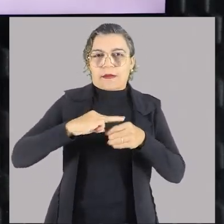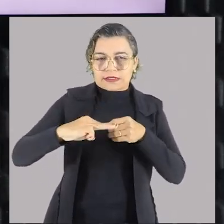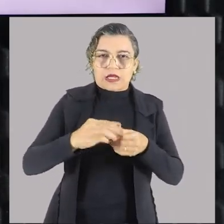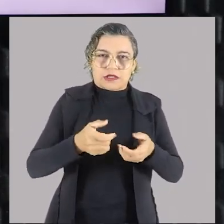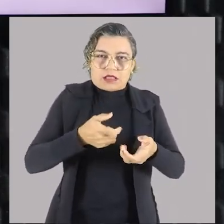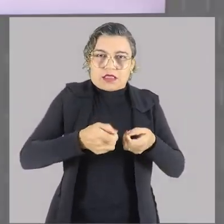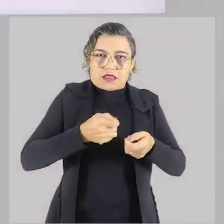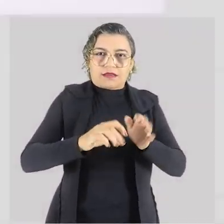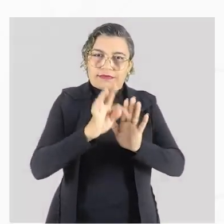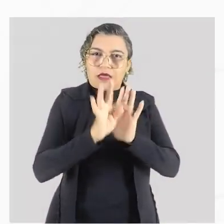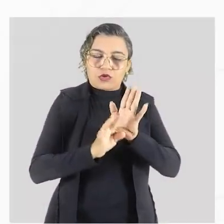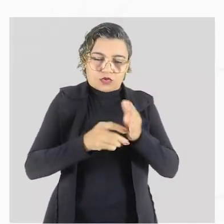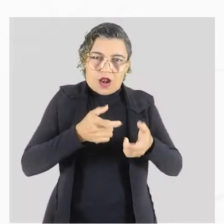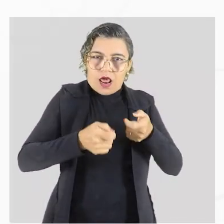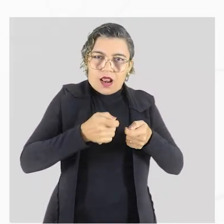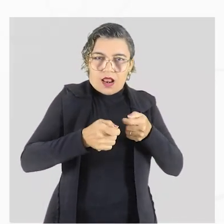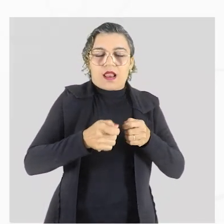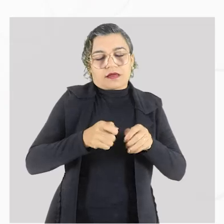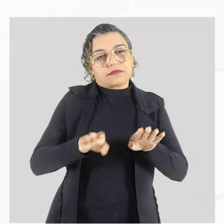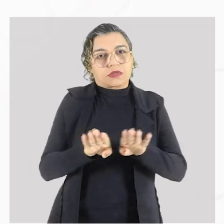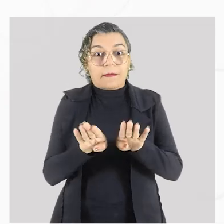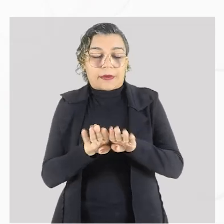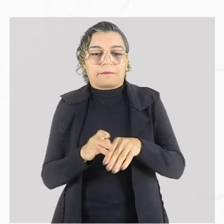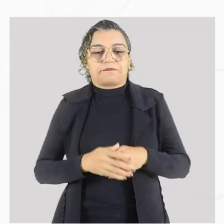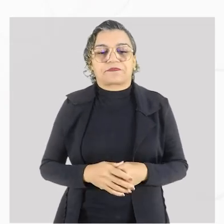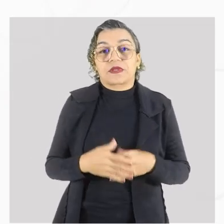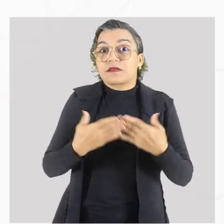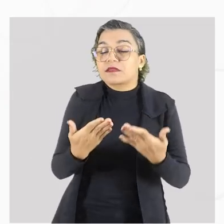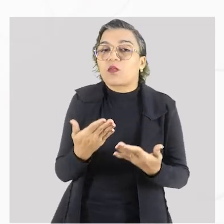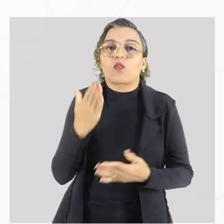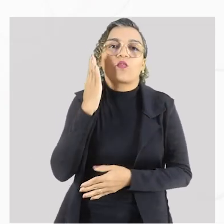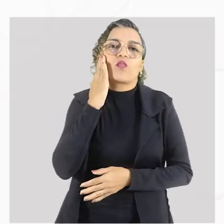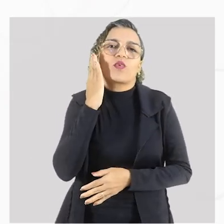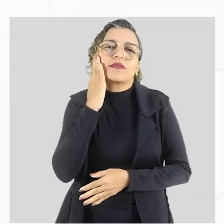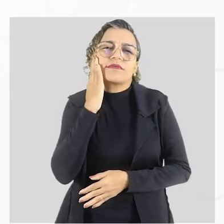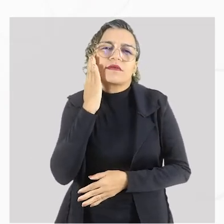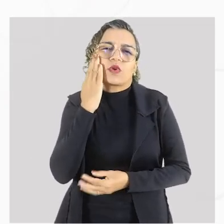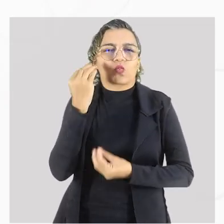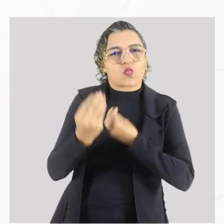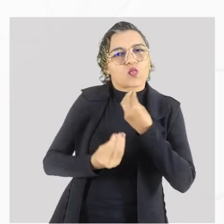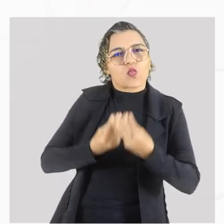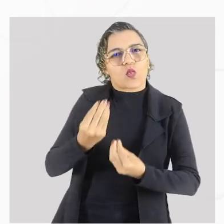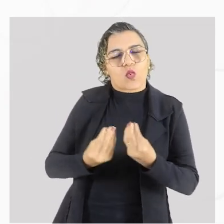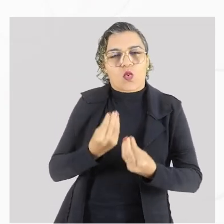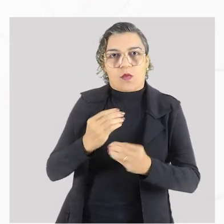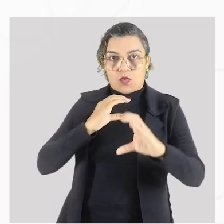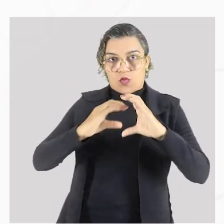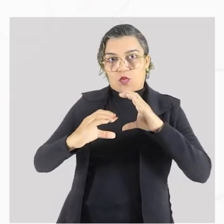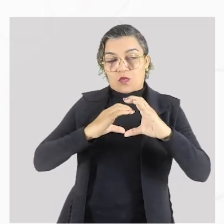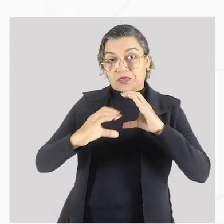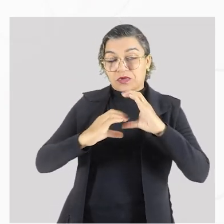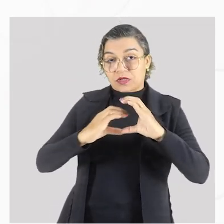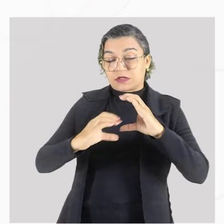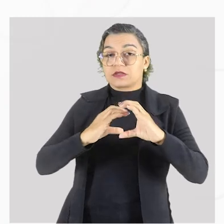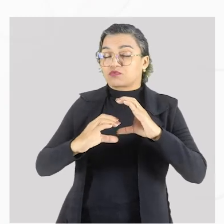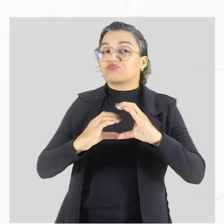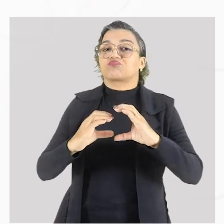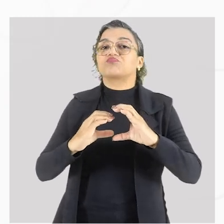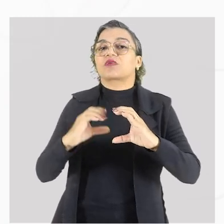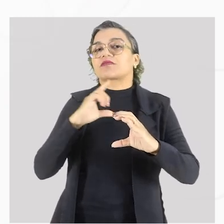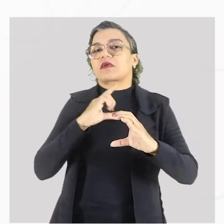que nós podemos observar, tá bom? Então, entendendo que o processo de comunicação parte desses princípios, ele tem